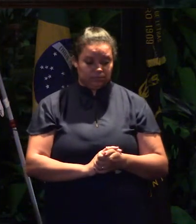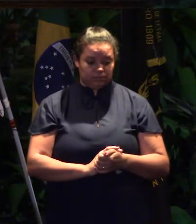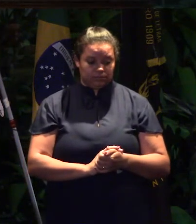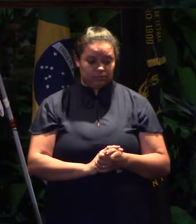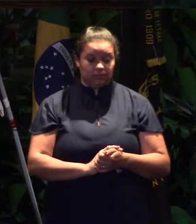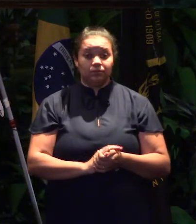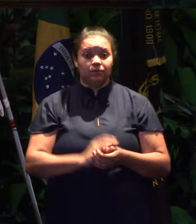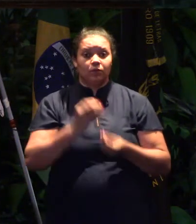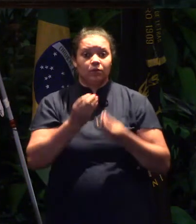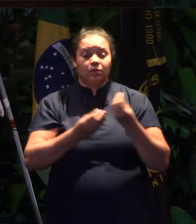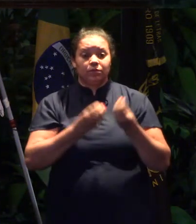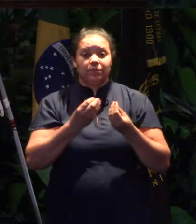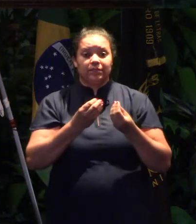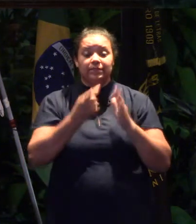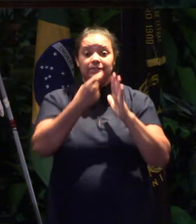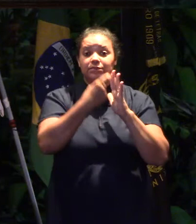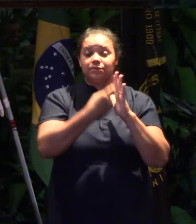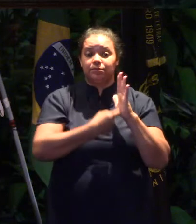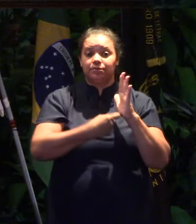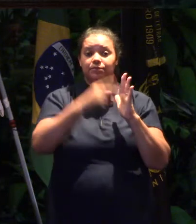sendo testado, os textos sendo